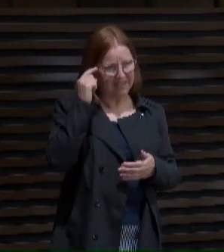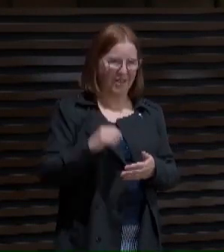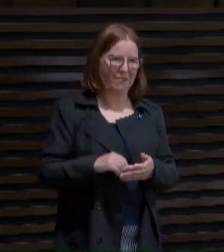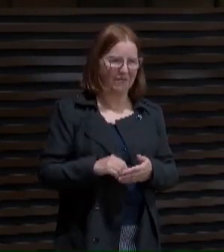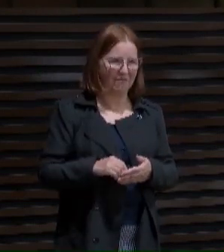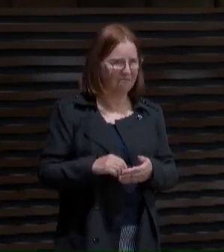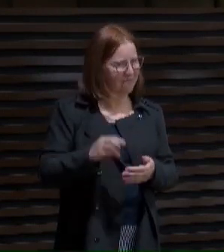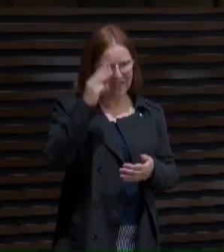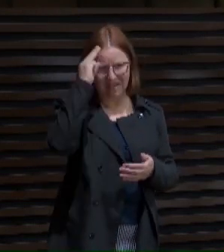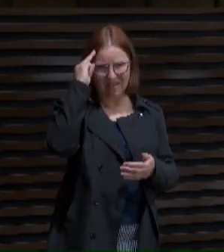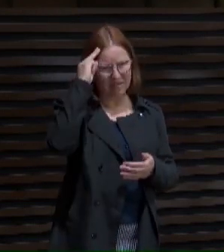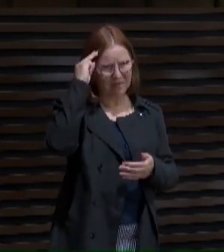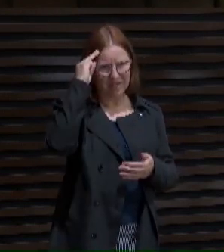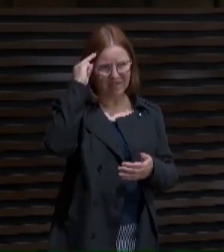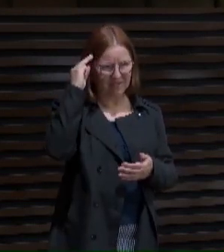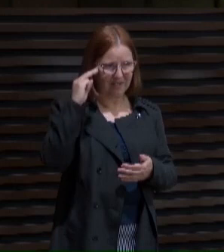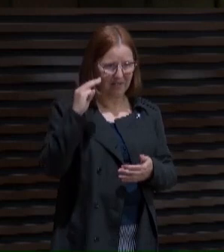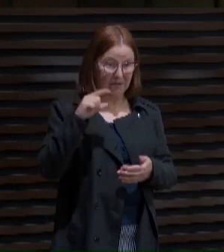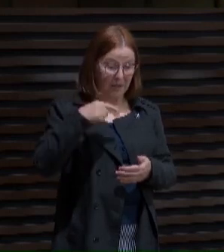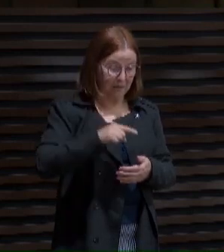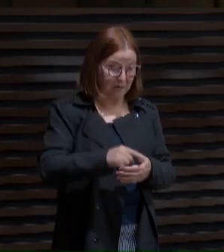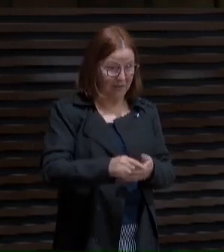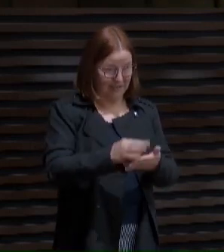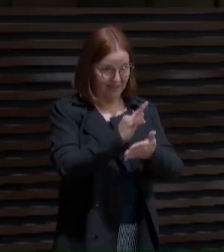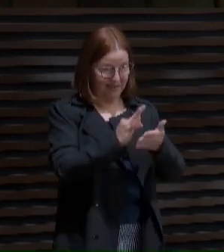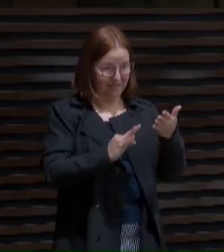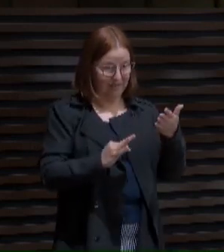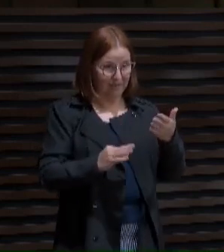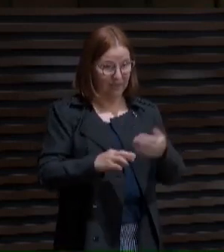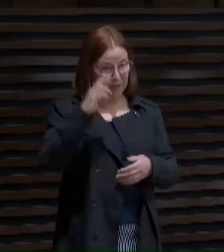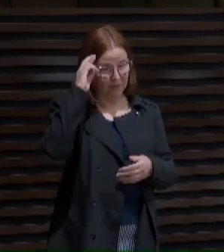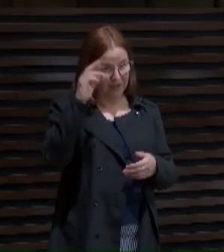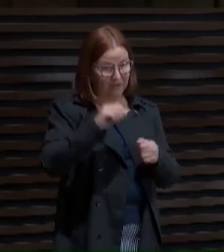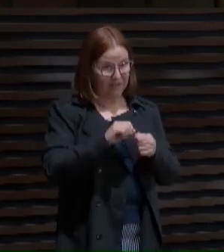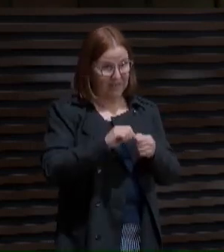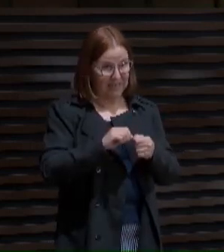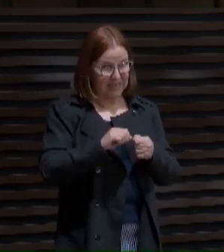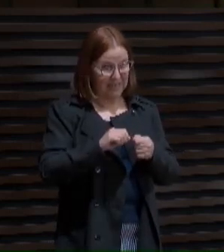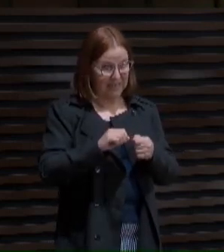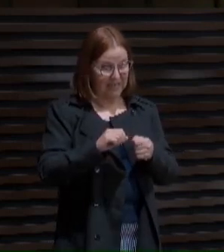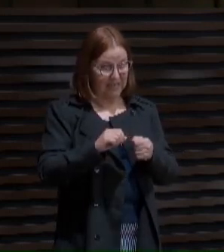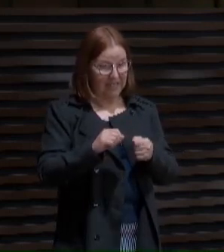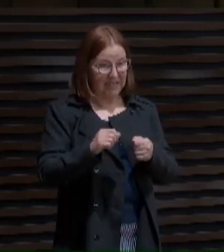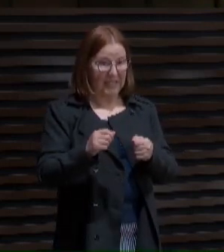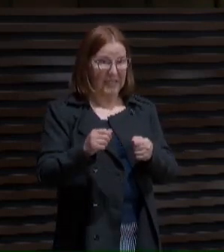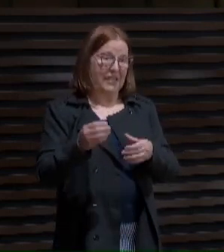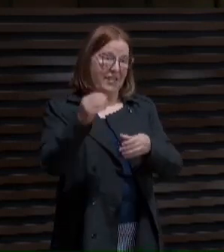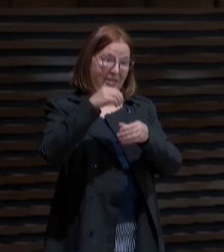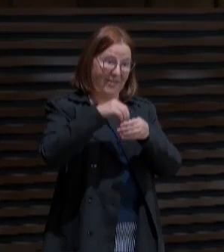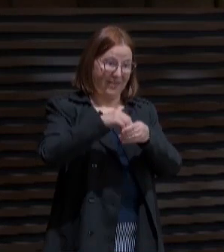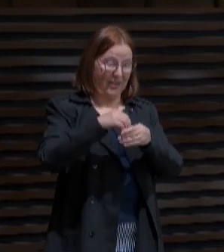isso está nos dizendo. O Senhor fez cair sobre ele os pecados de todos